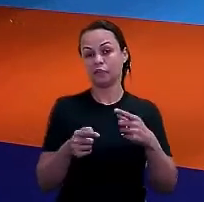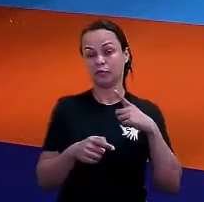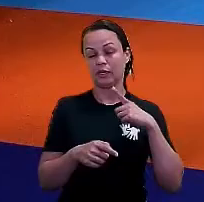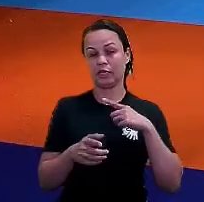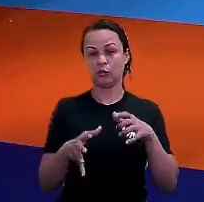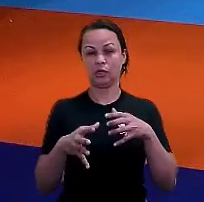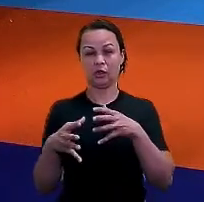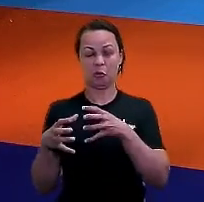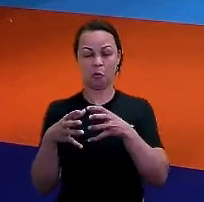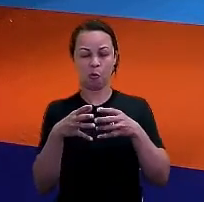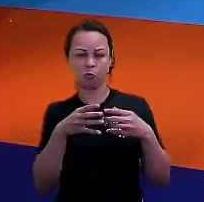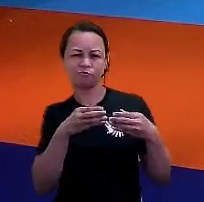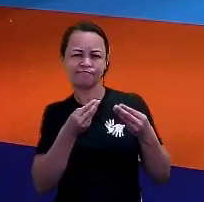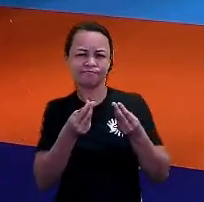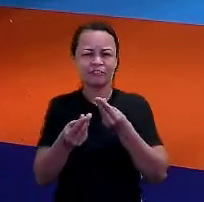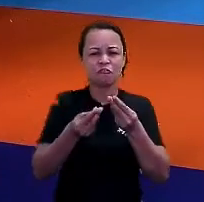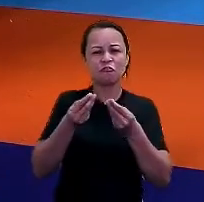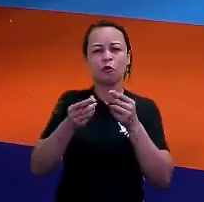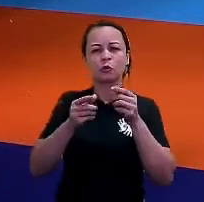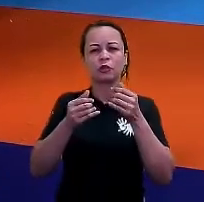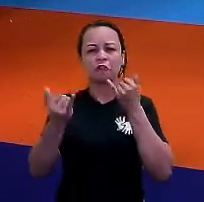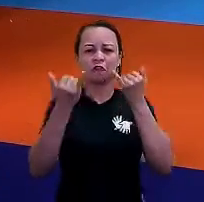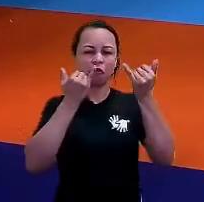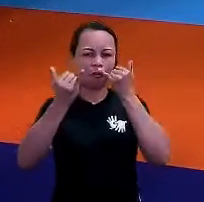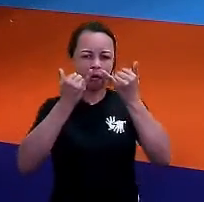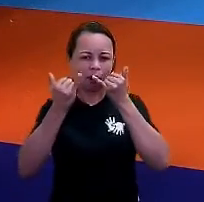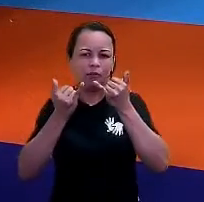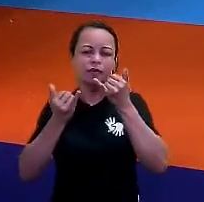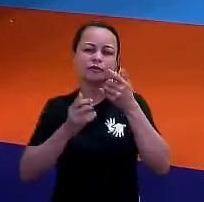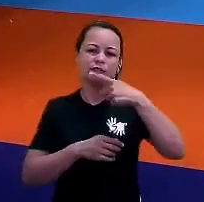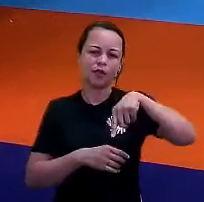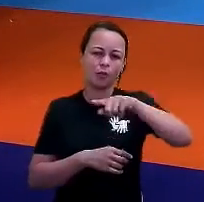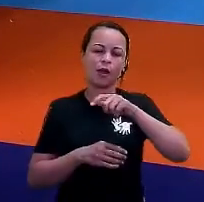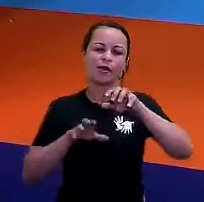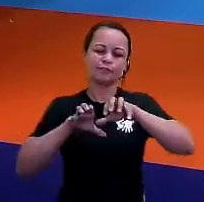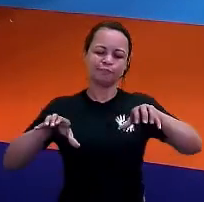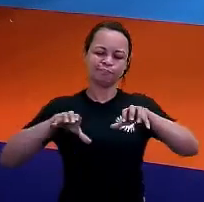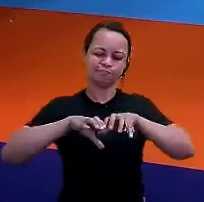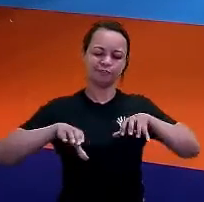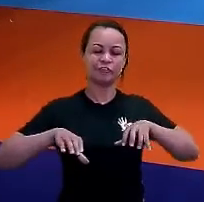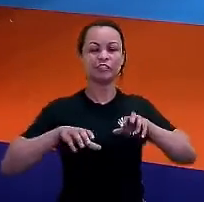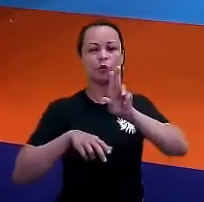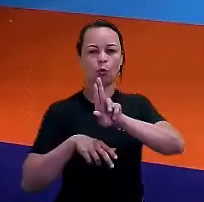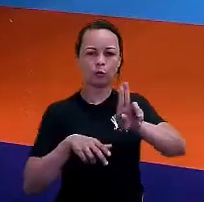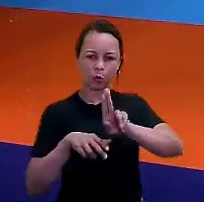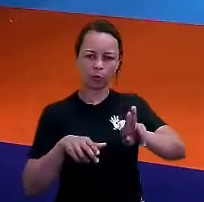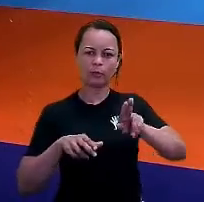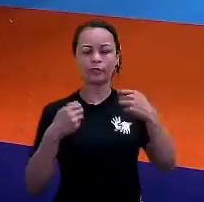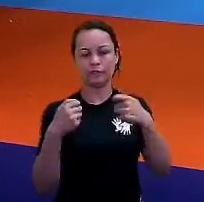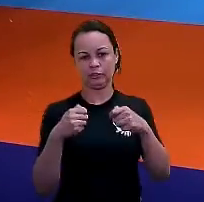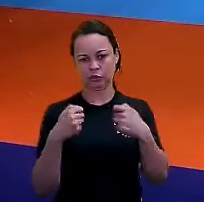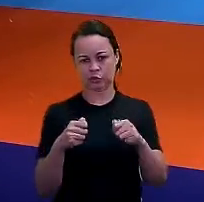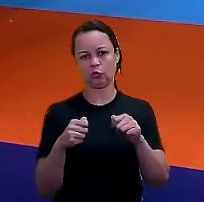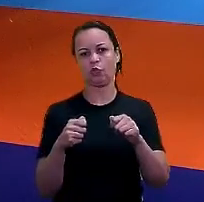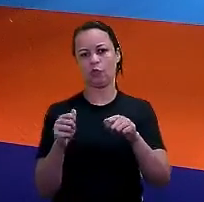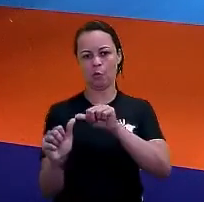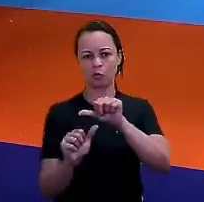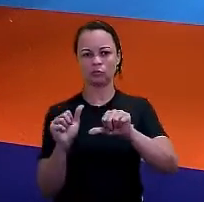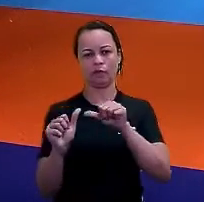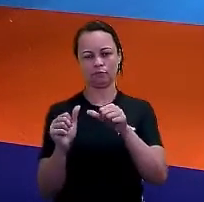esse conflito de informações, aí essa divisão precisou ser feita. Na atualidade a gente